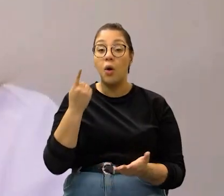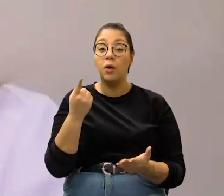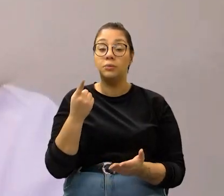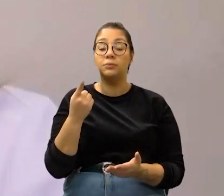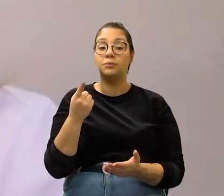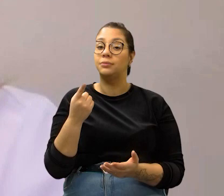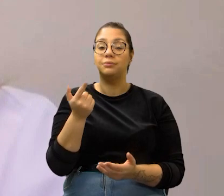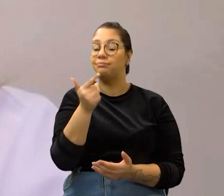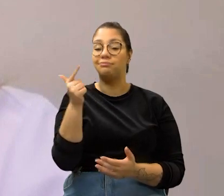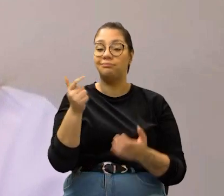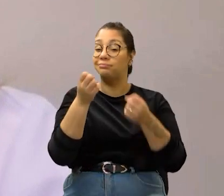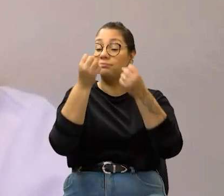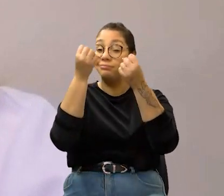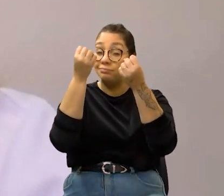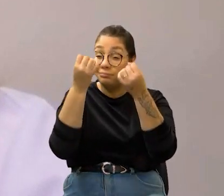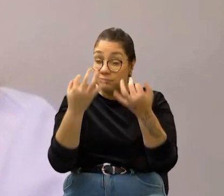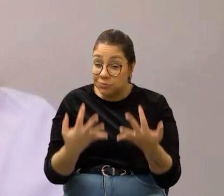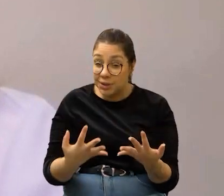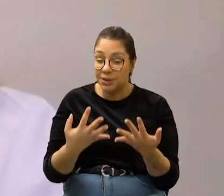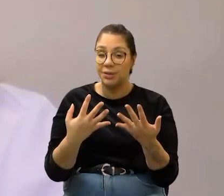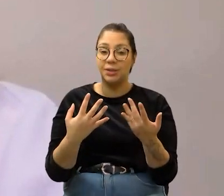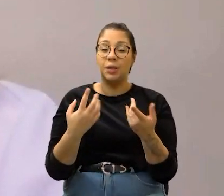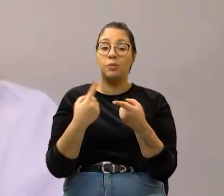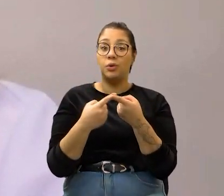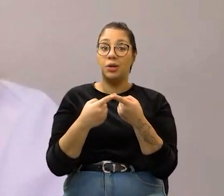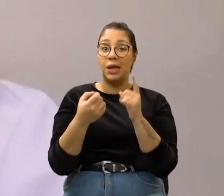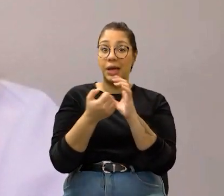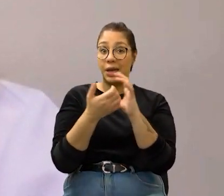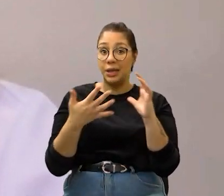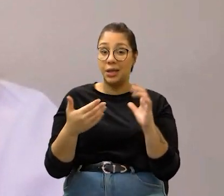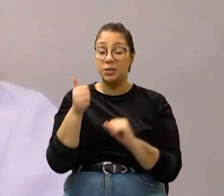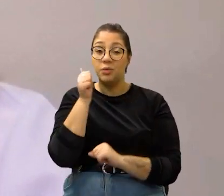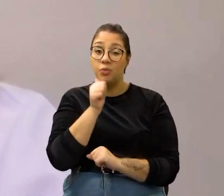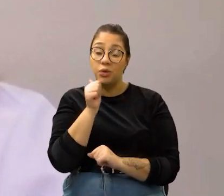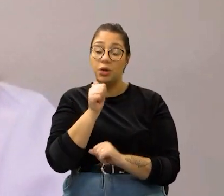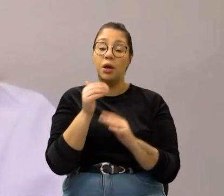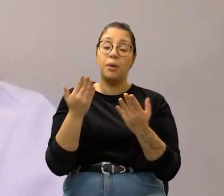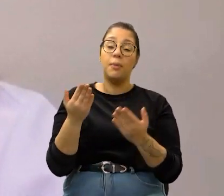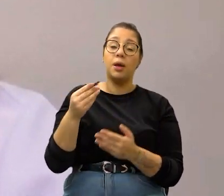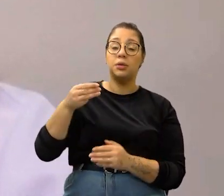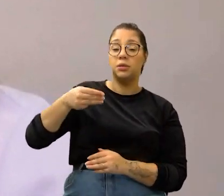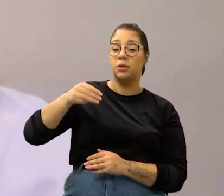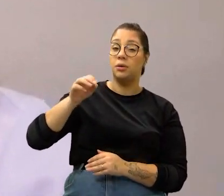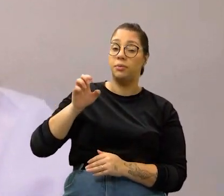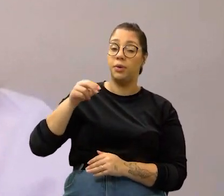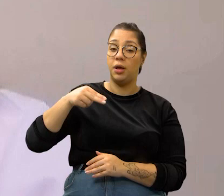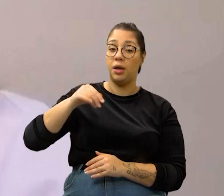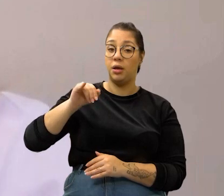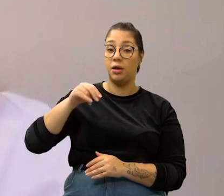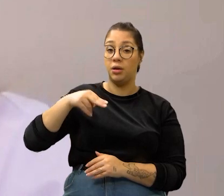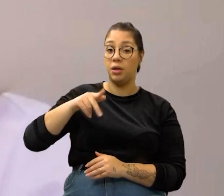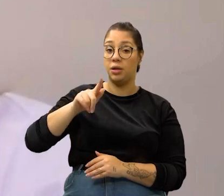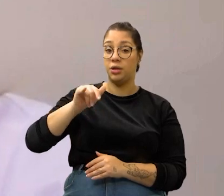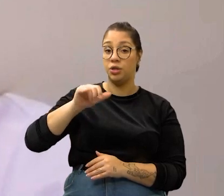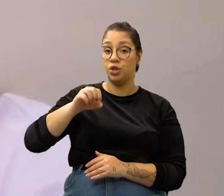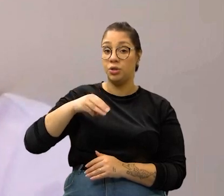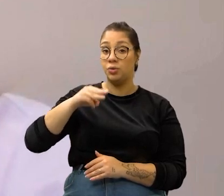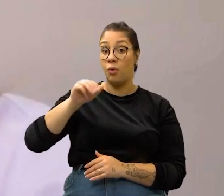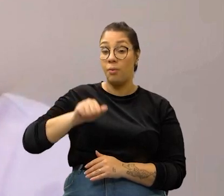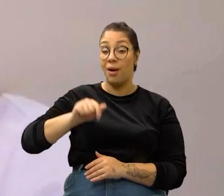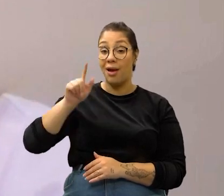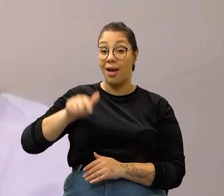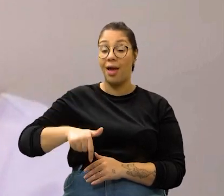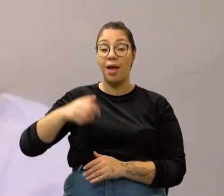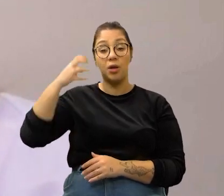Olha, não tem também uma explicação muito pequena características de mulheres, mas o meningioma geralmente